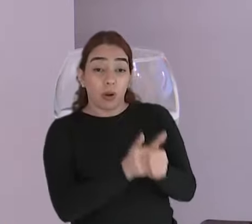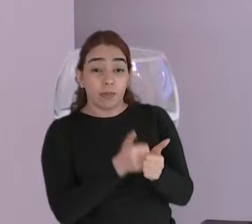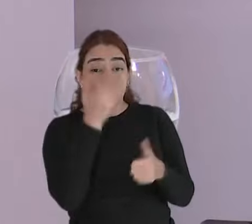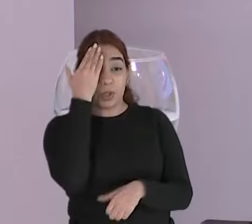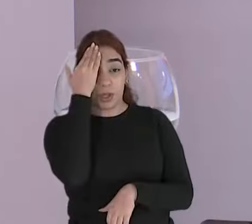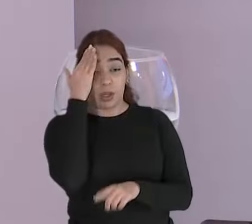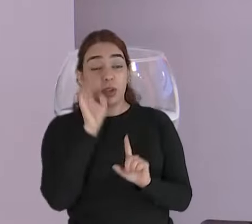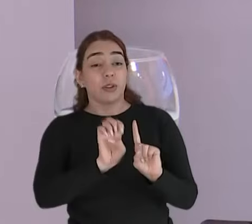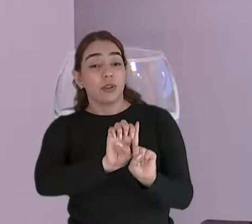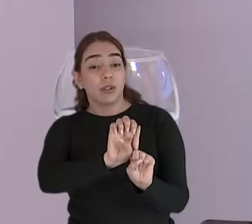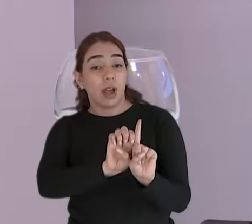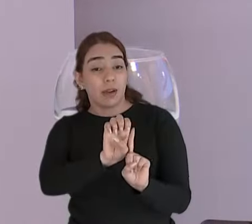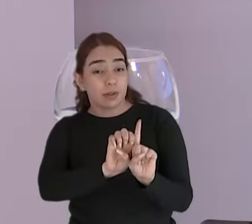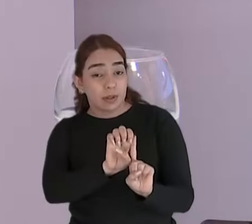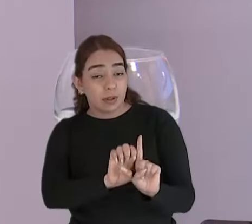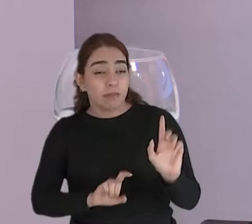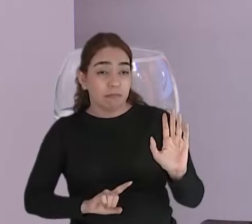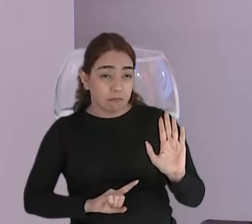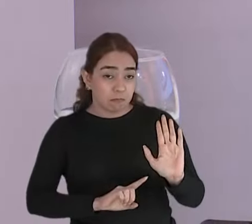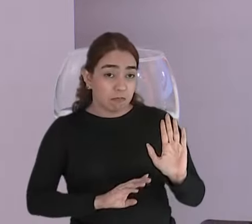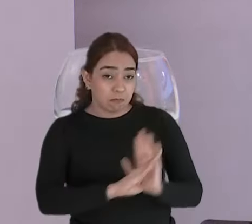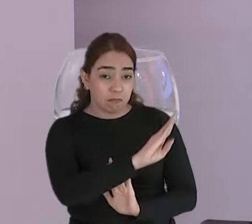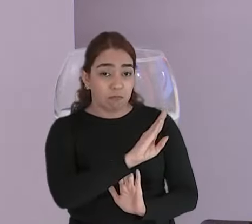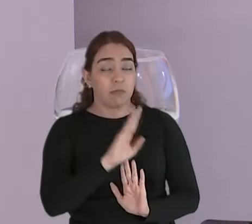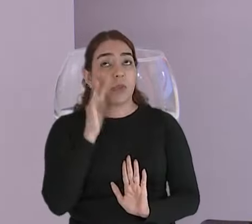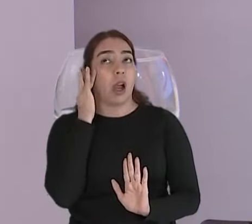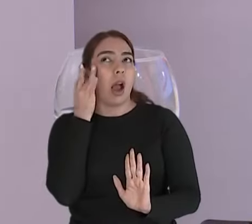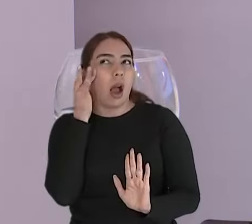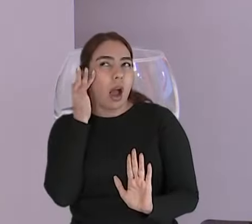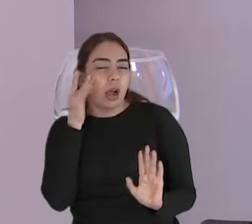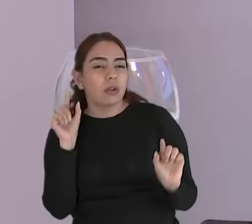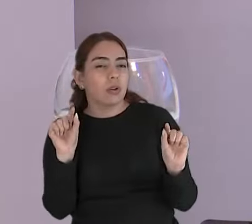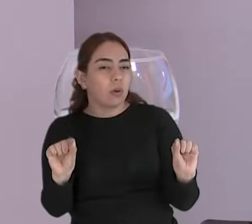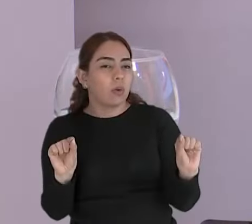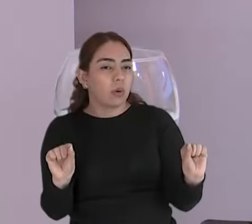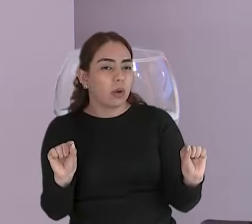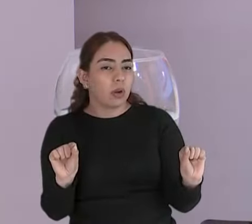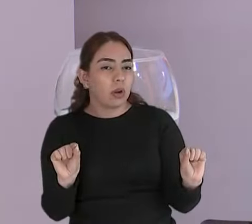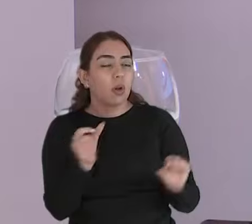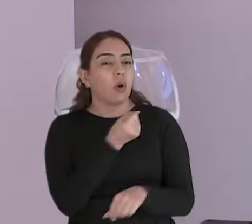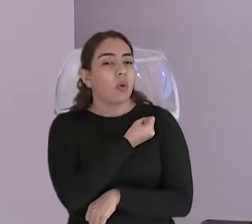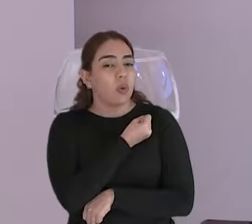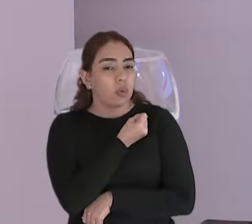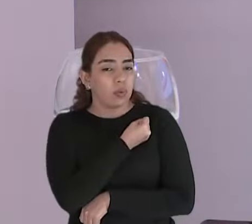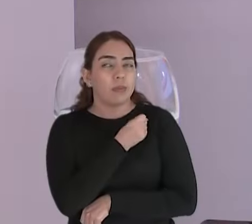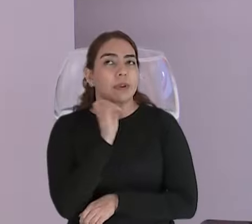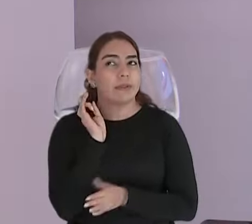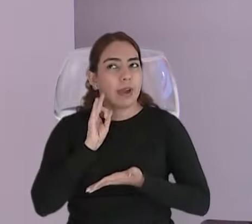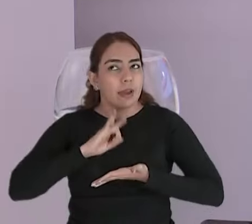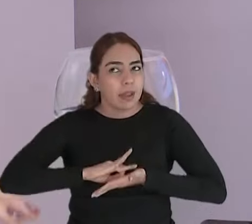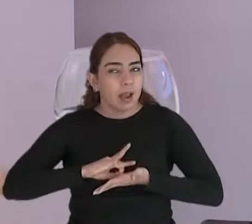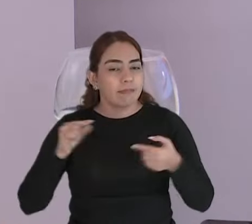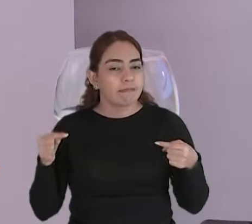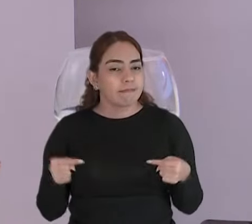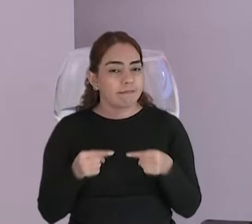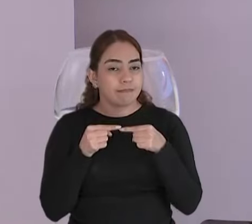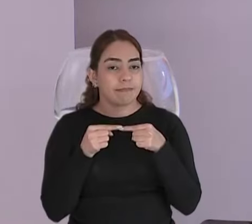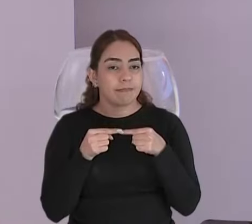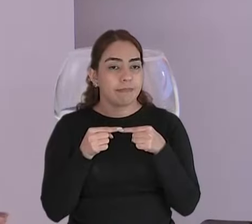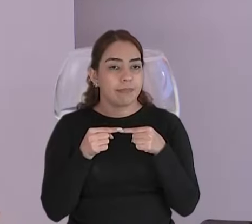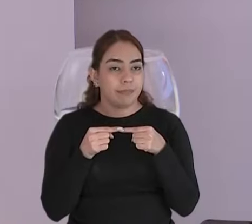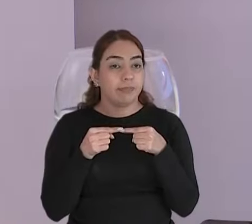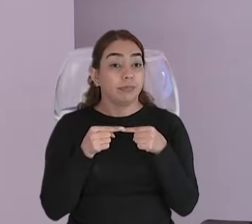como é que vai o desenvolvimento. E hoje em dia a gente acha que está chegando no próximo do número real. Porque quando começou, já